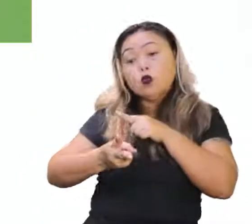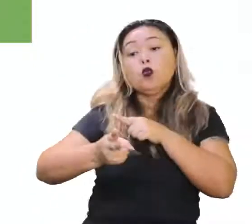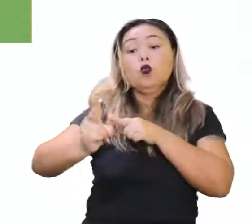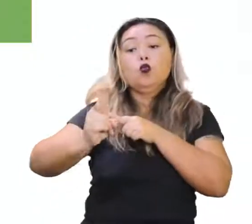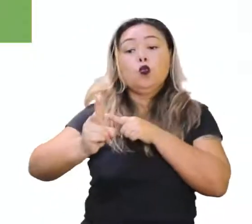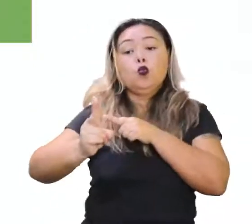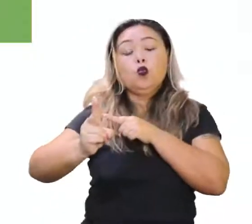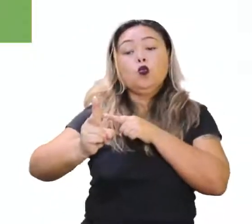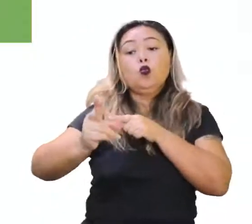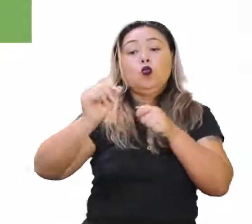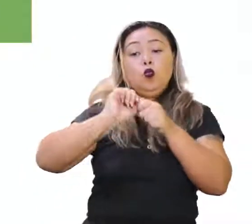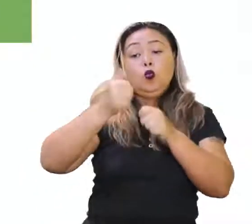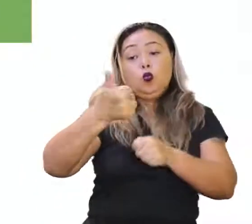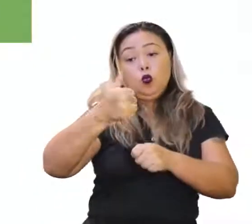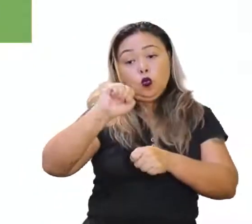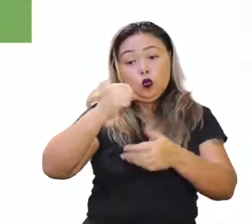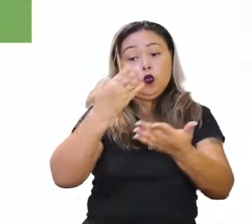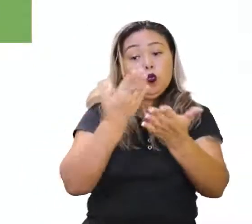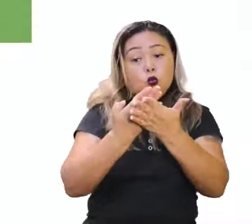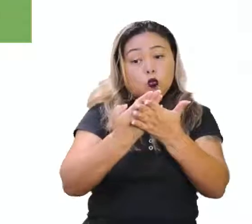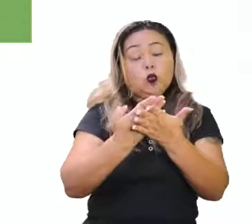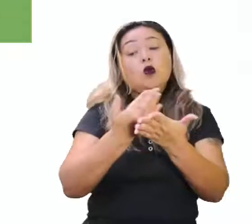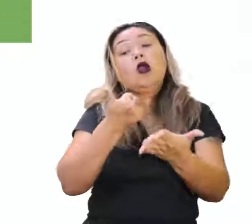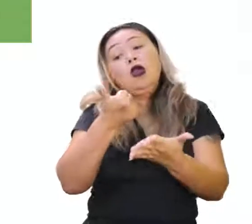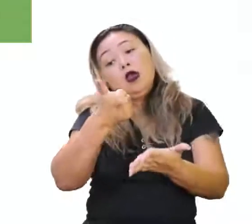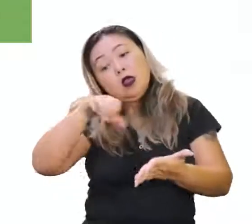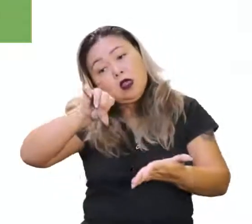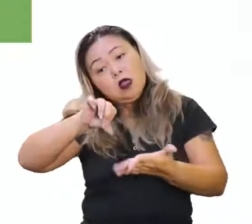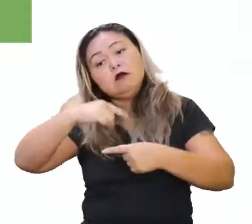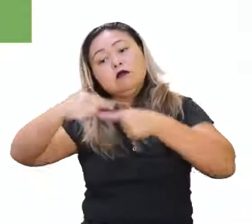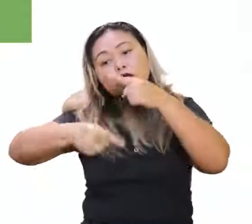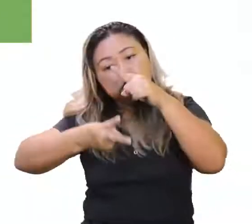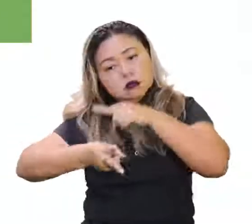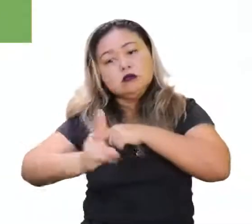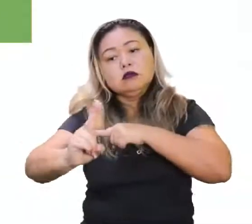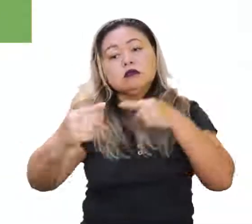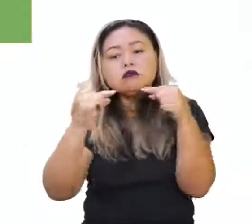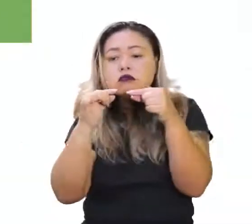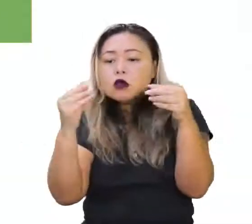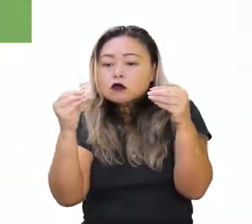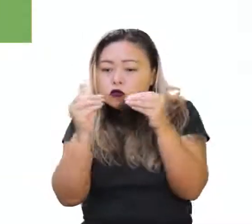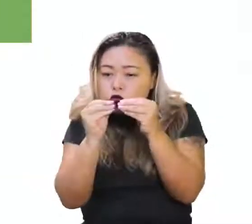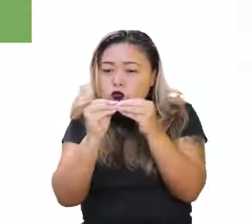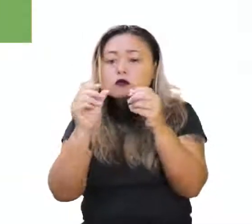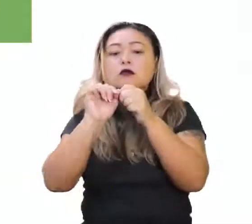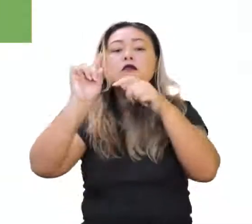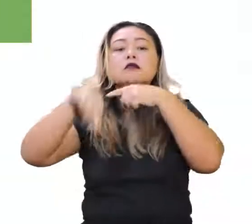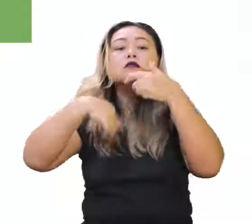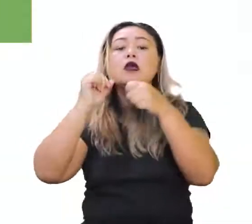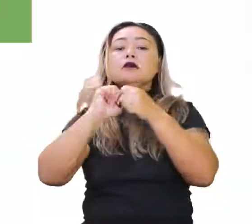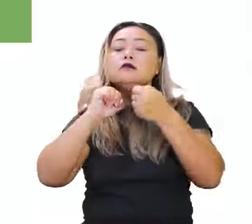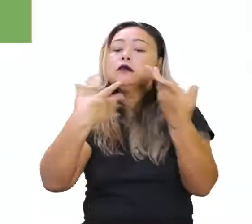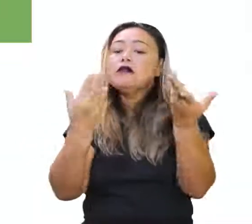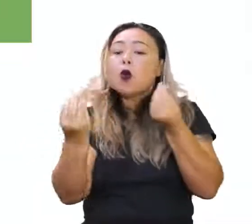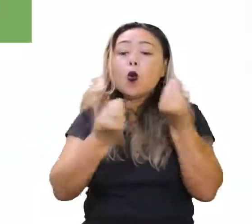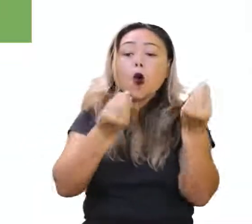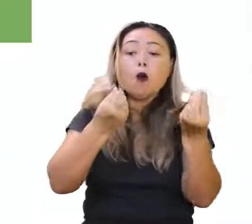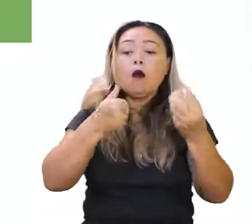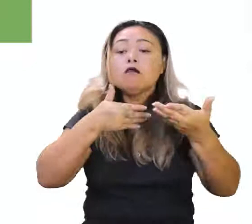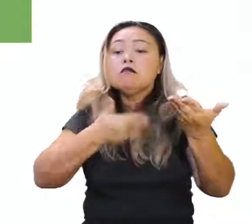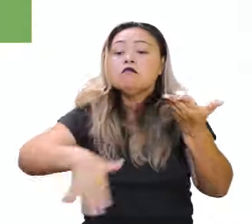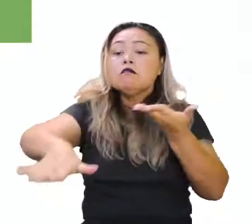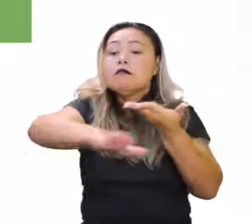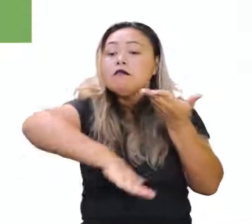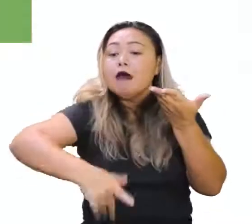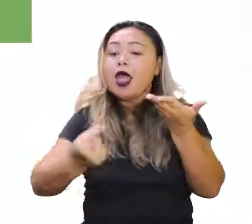continuidade. A aula 18 e a aula 19 são continuidades. E estabelecer bem o mercado. Não só